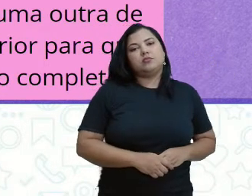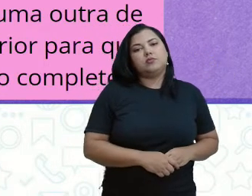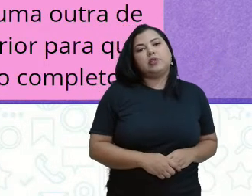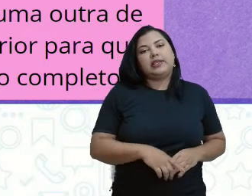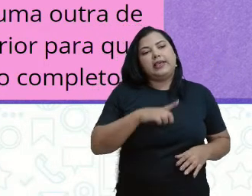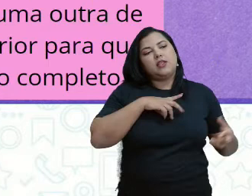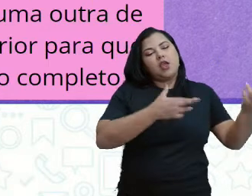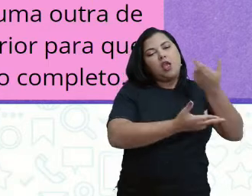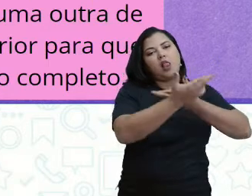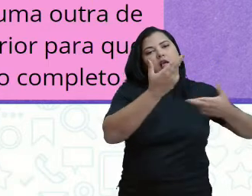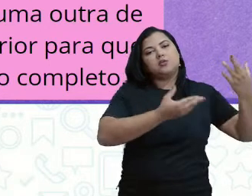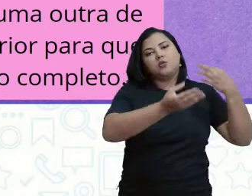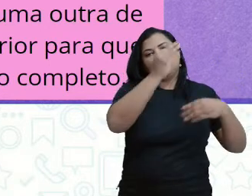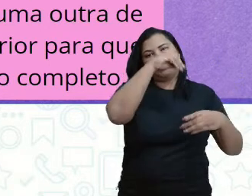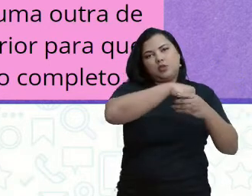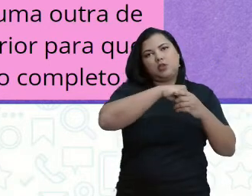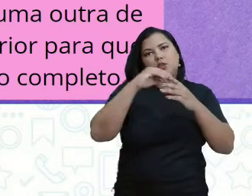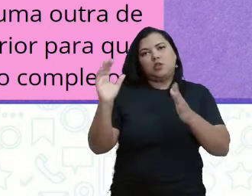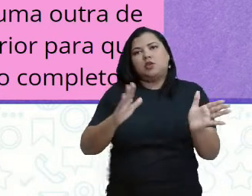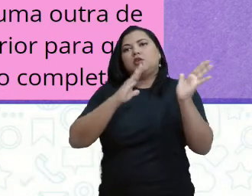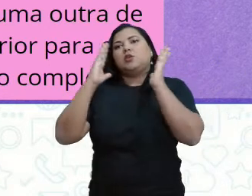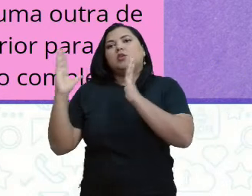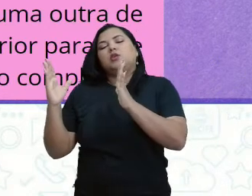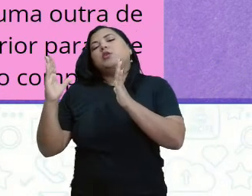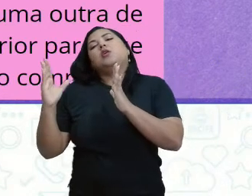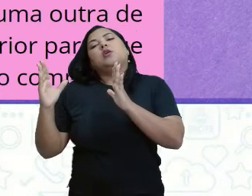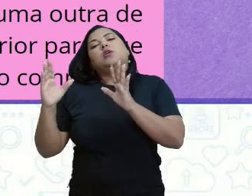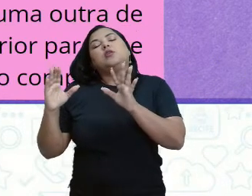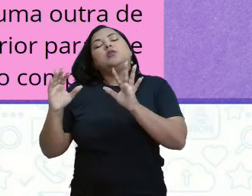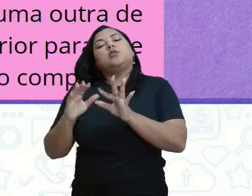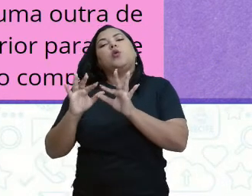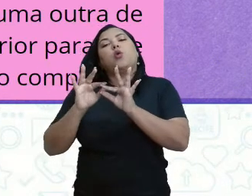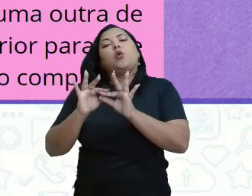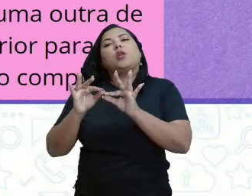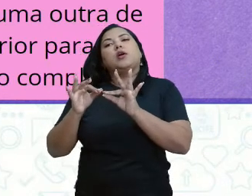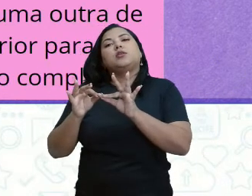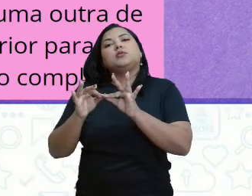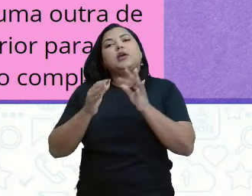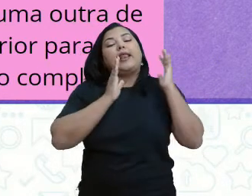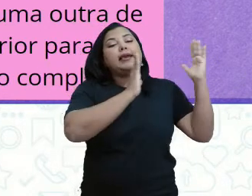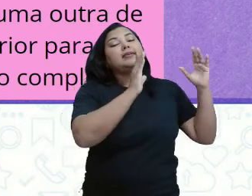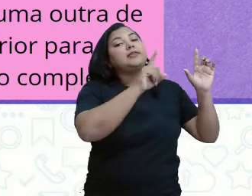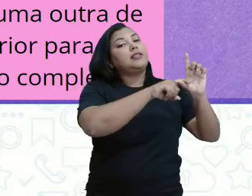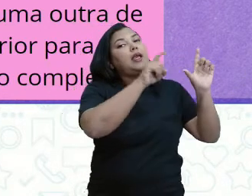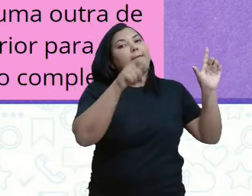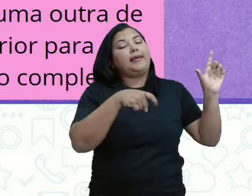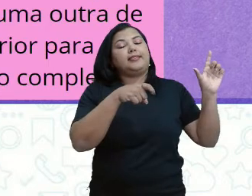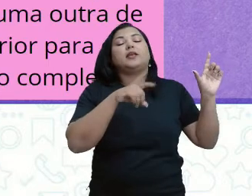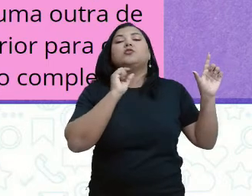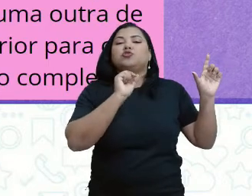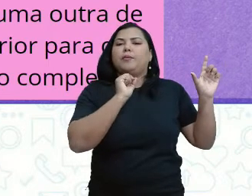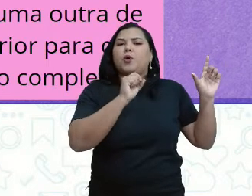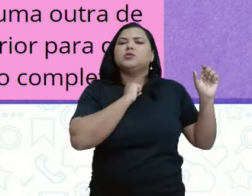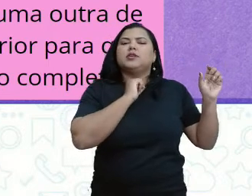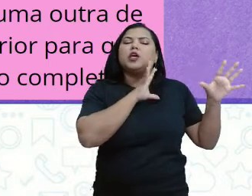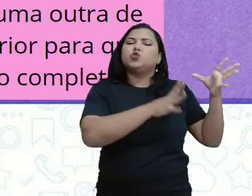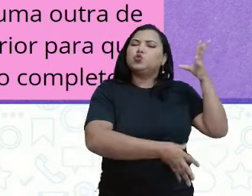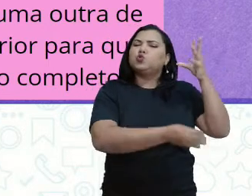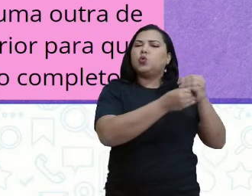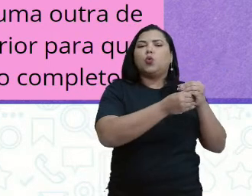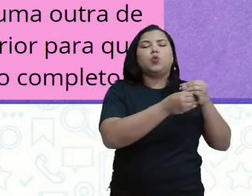relação nessa junção. As orações coordenadas são o quê? Independentes entre si, podendo ser